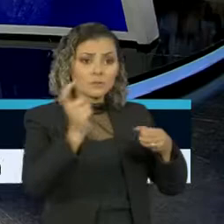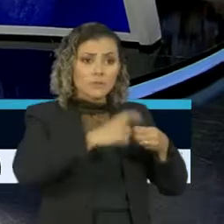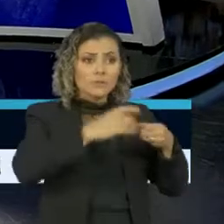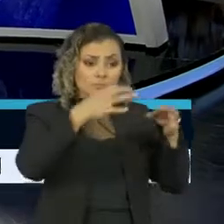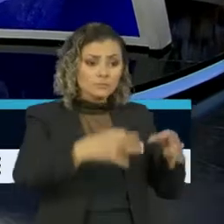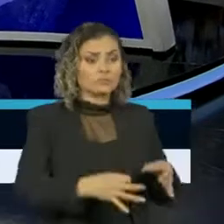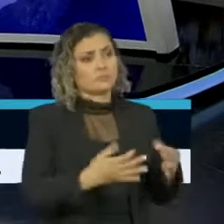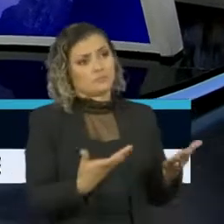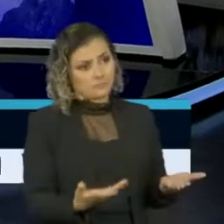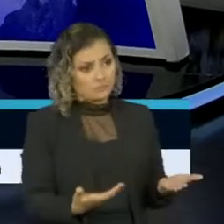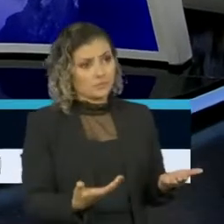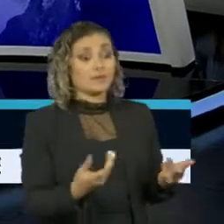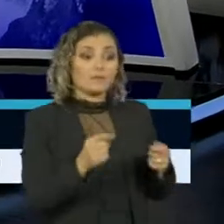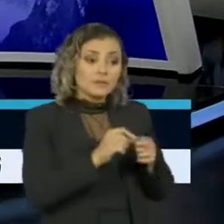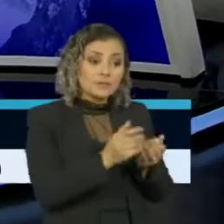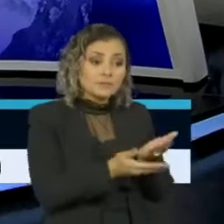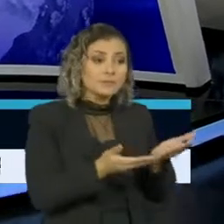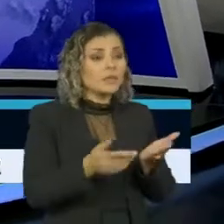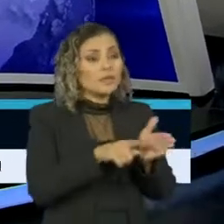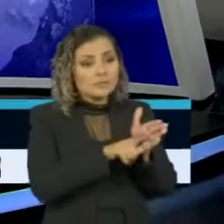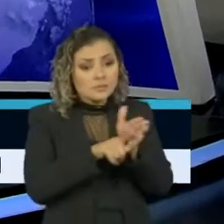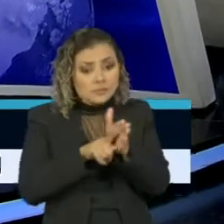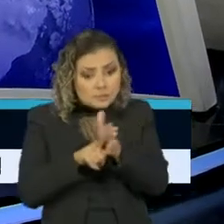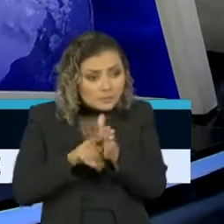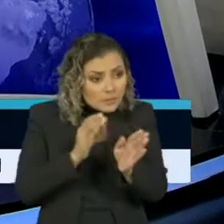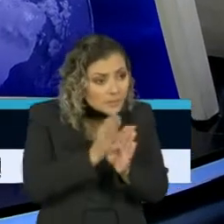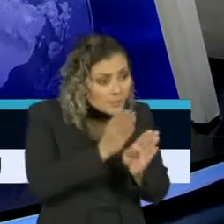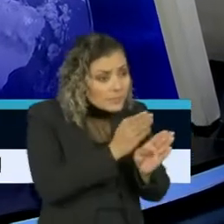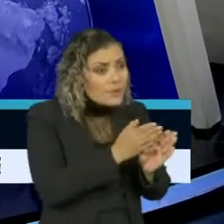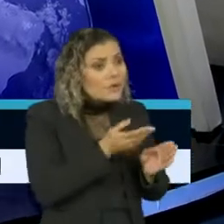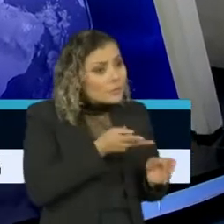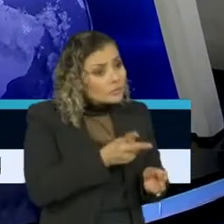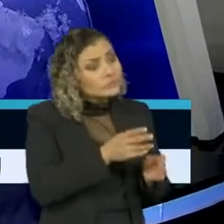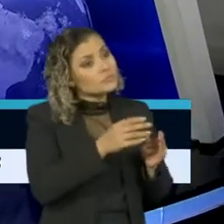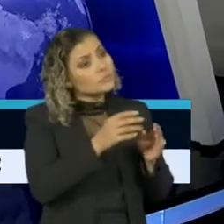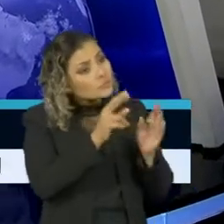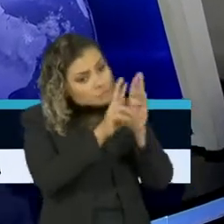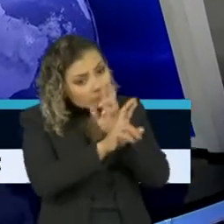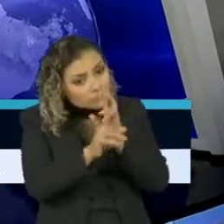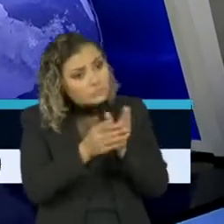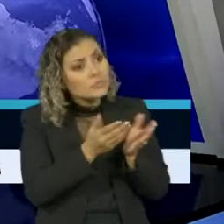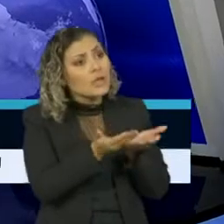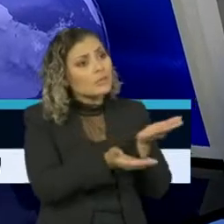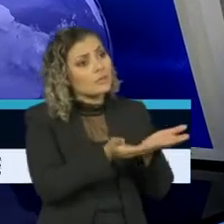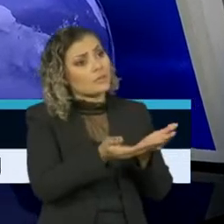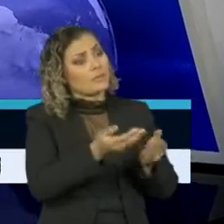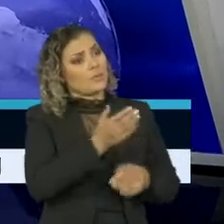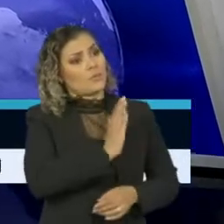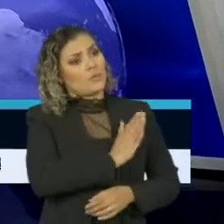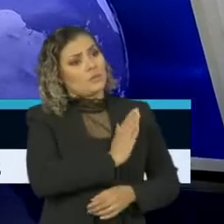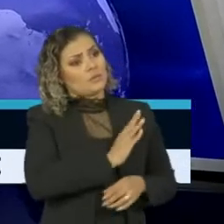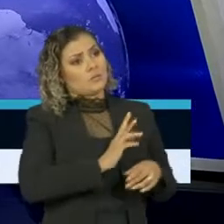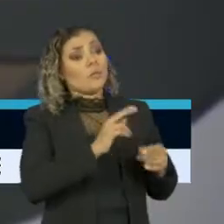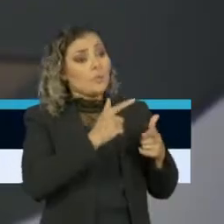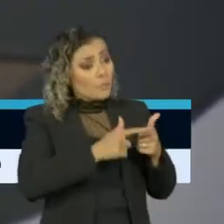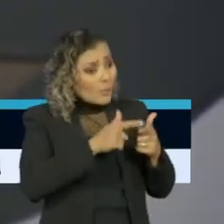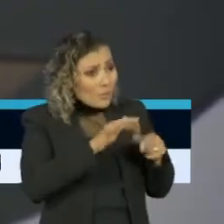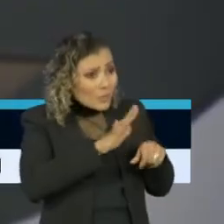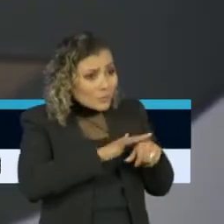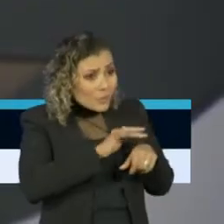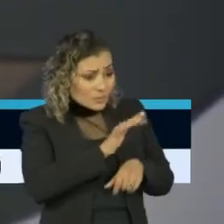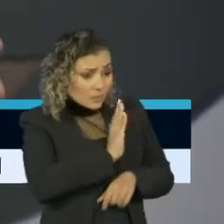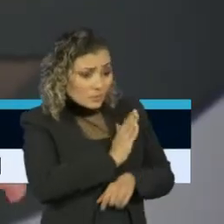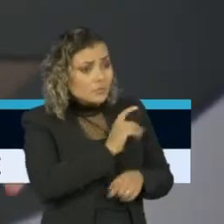os consultórios façam suas consultas e acompanha a sua doença cardiovascular a doença cardiovascular tem que ser